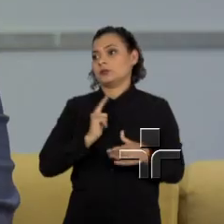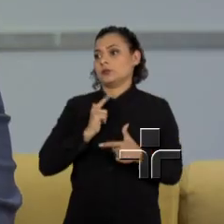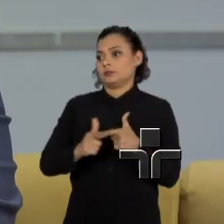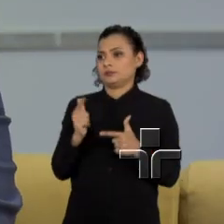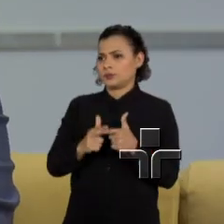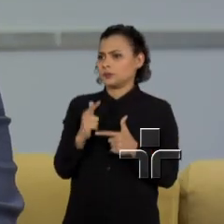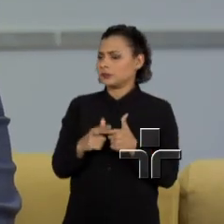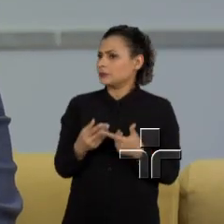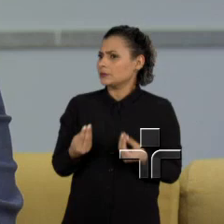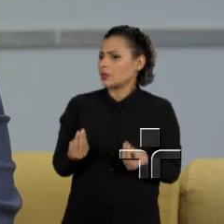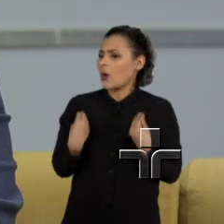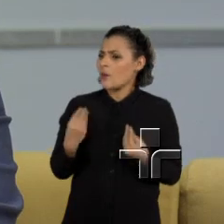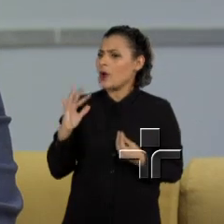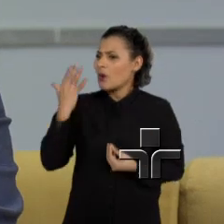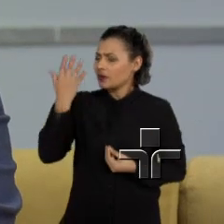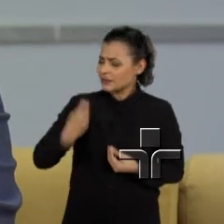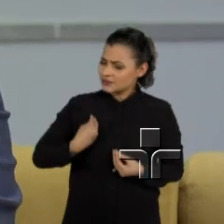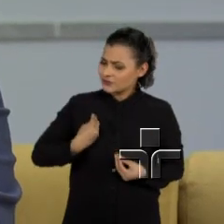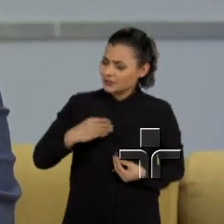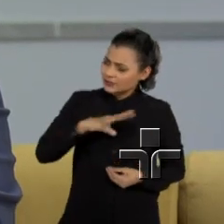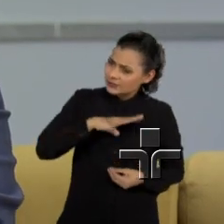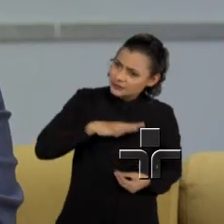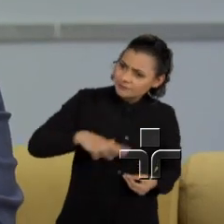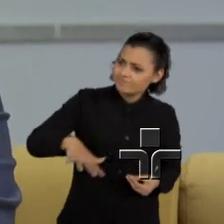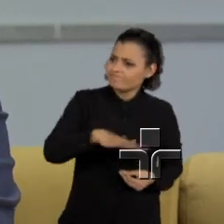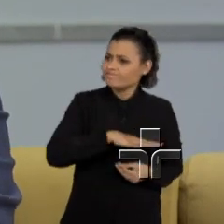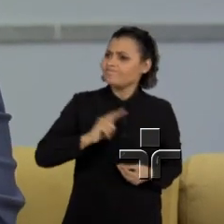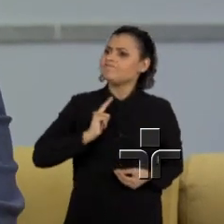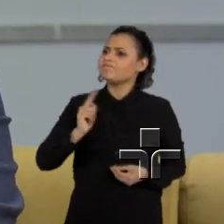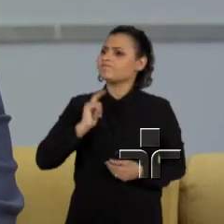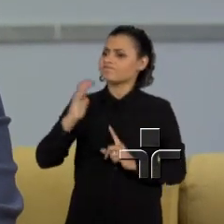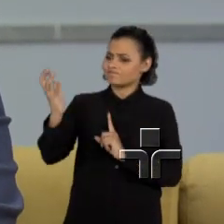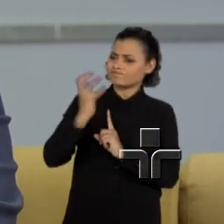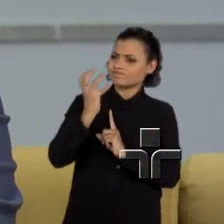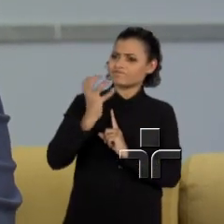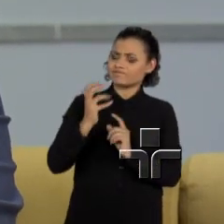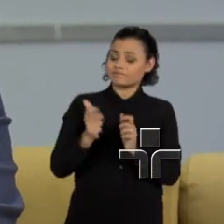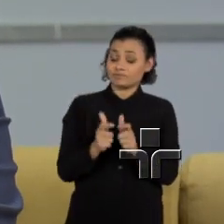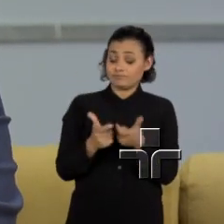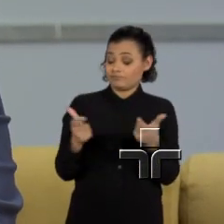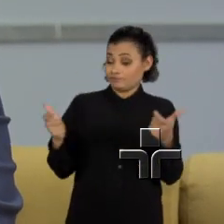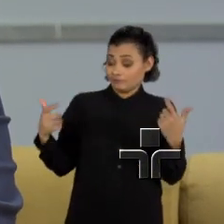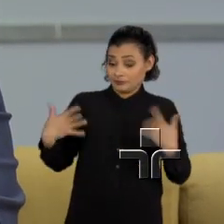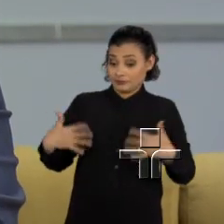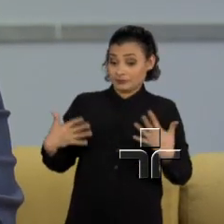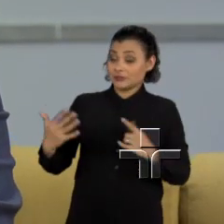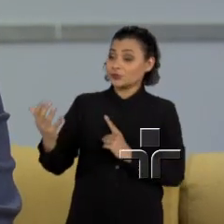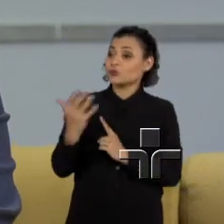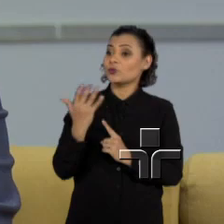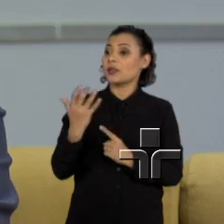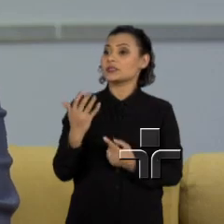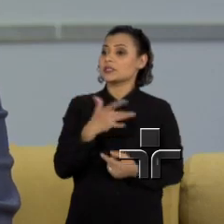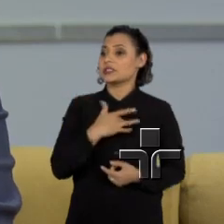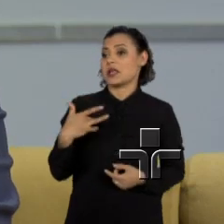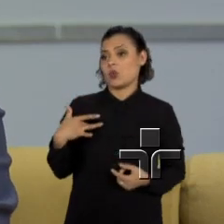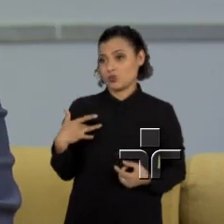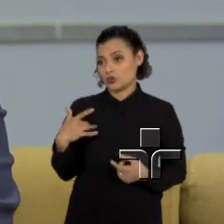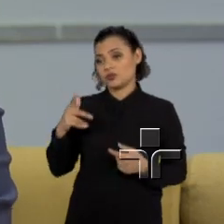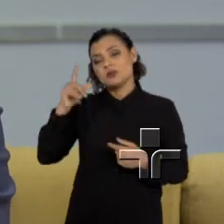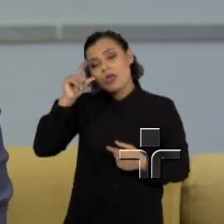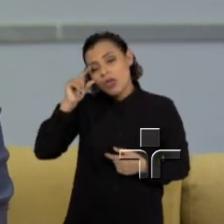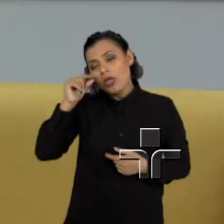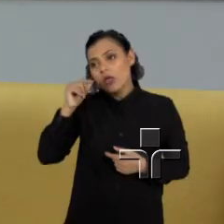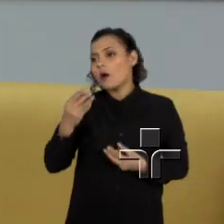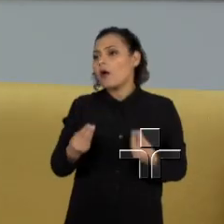que acontece na vida das grandes cidades que acaba fazendo esse número crescer e acaba afetando essa saúde do sono, vamos chamar